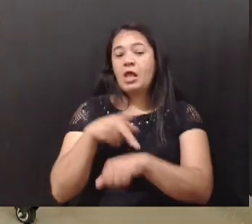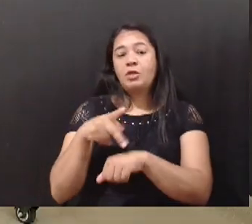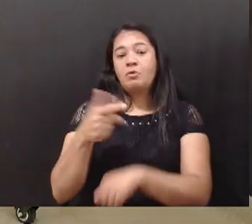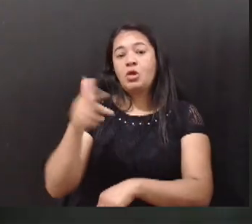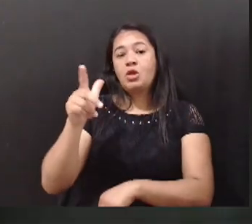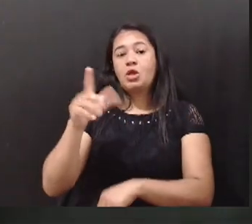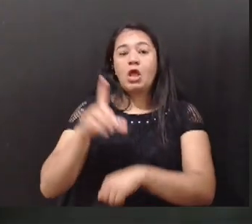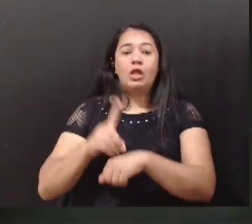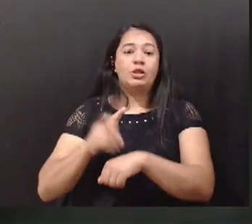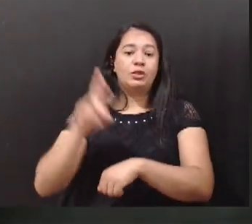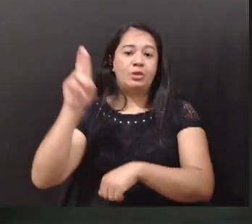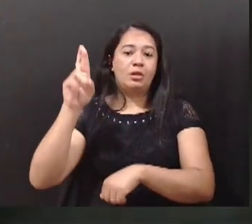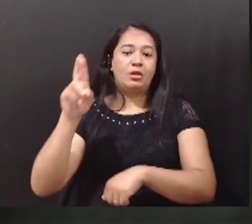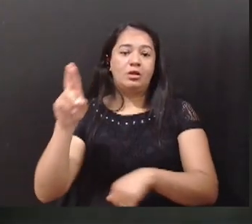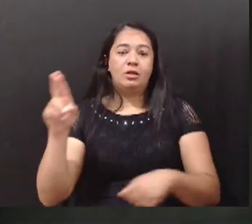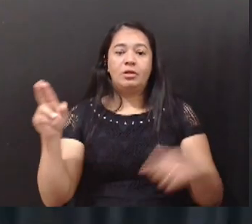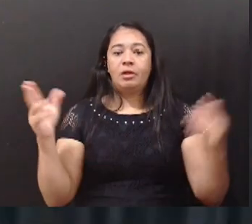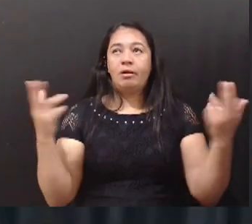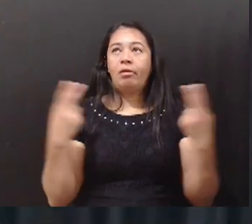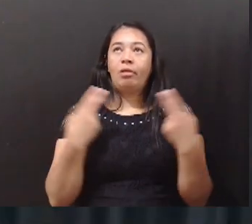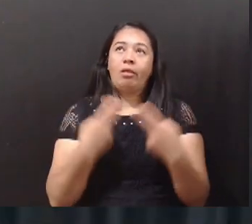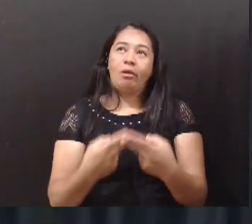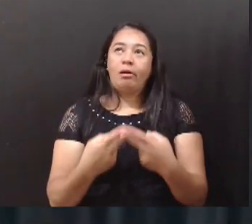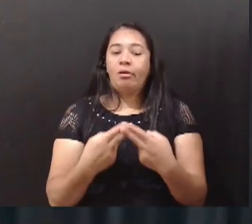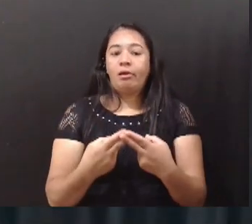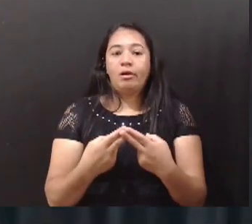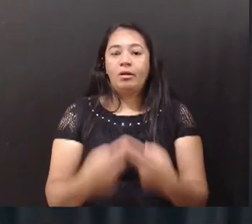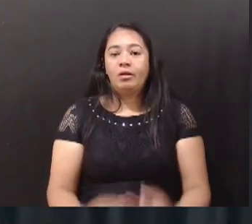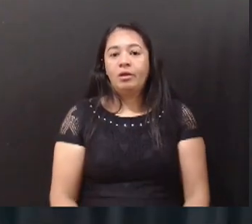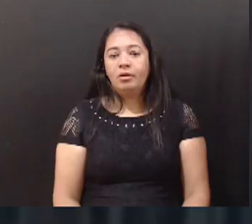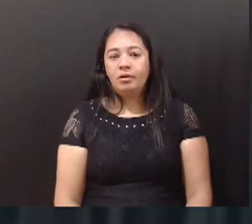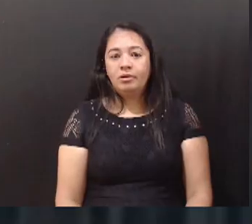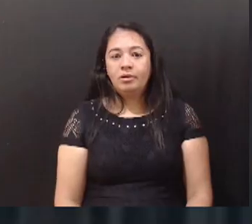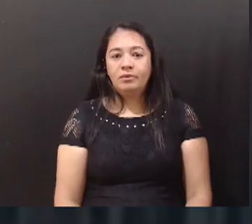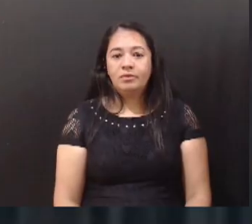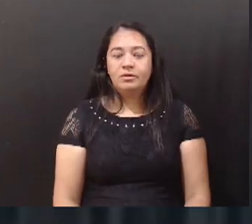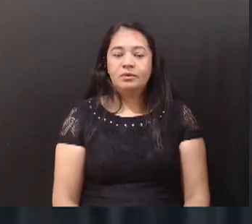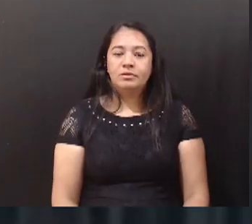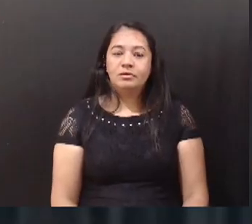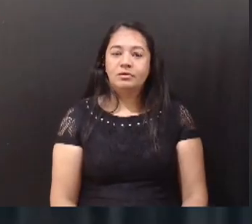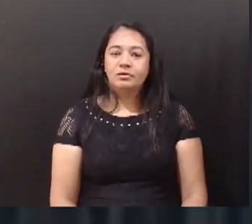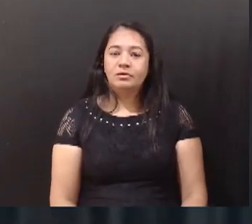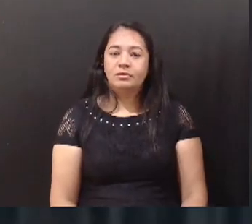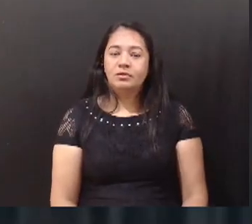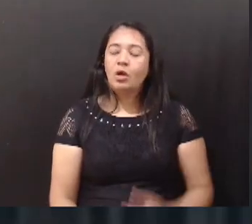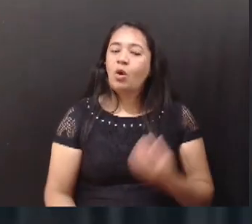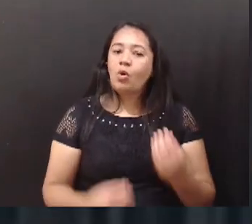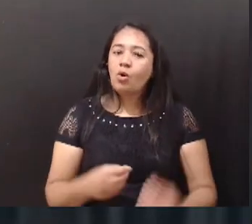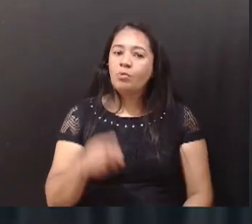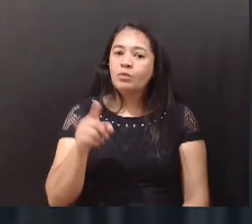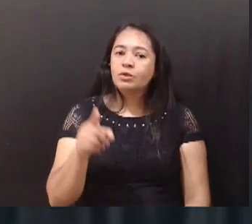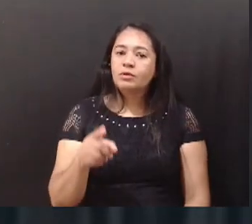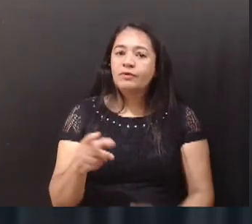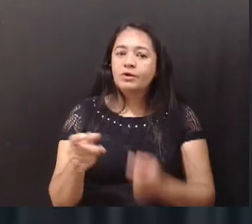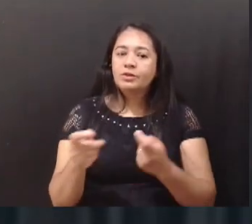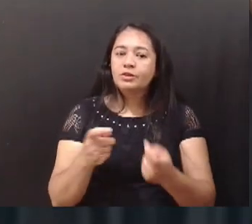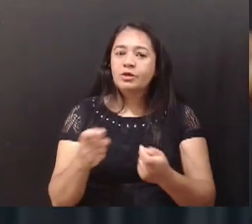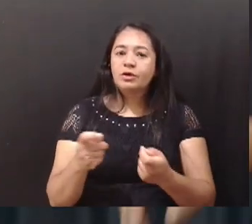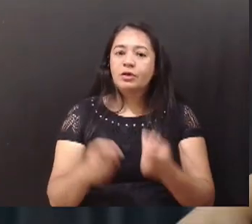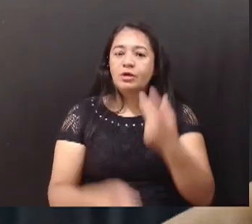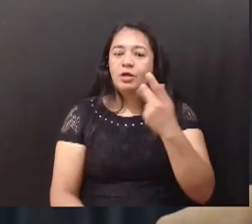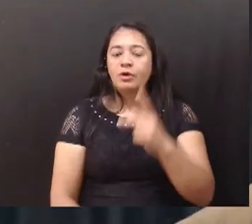assim, haja paciência. Aí você vem aquela coisa, né? Como é que você controla quando aciona a